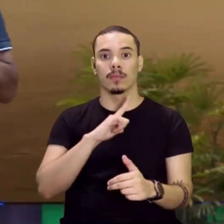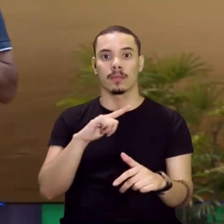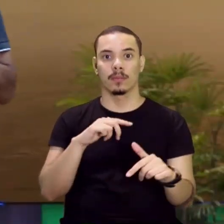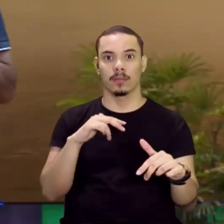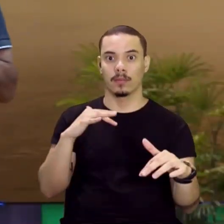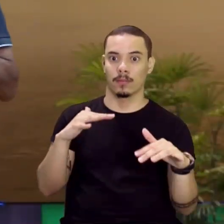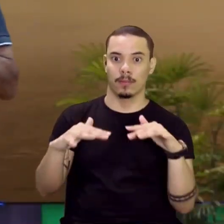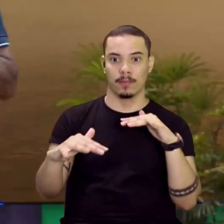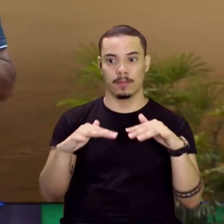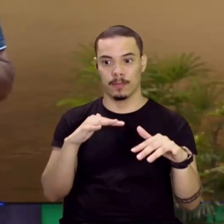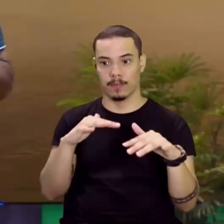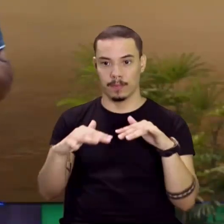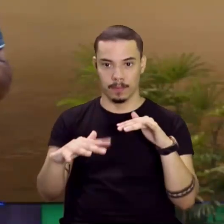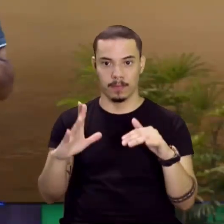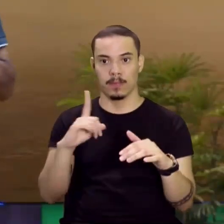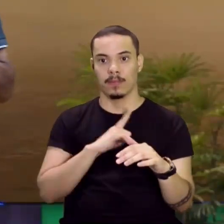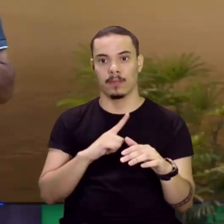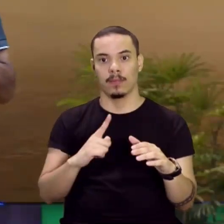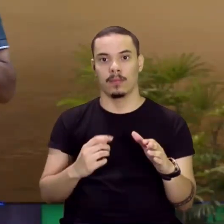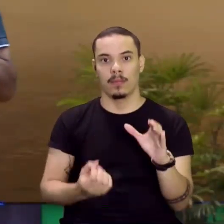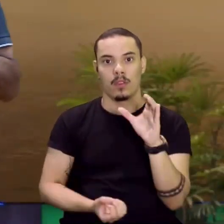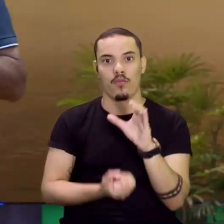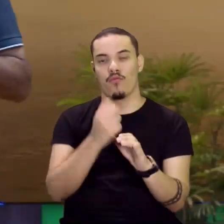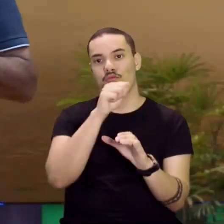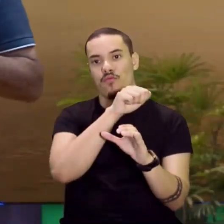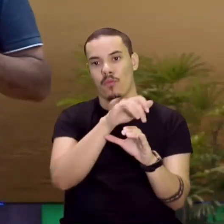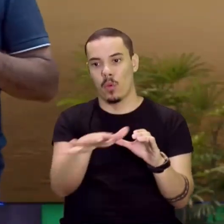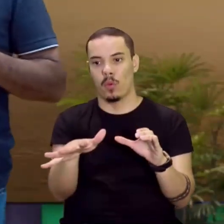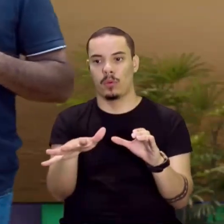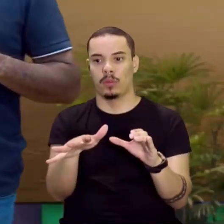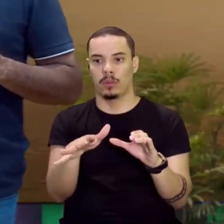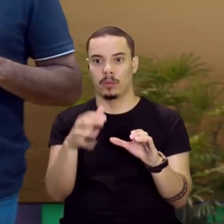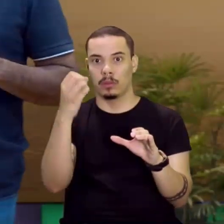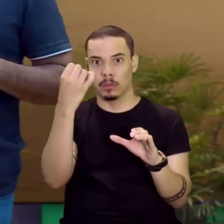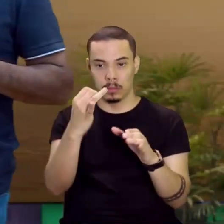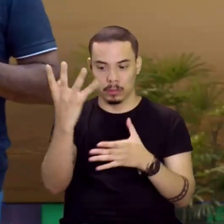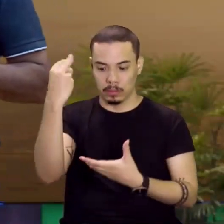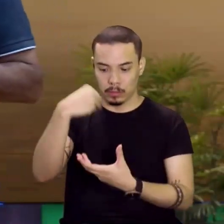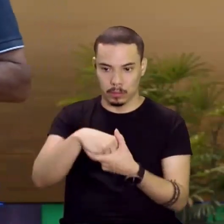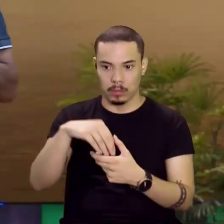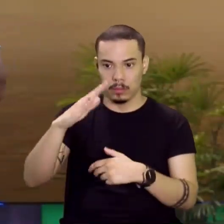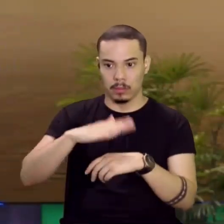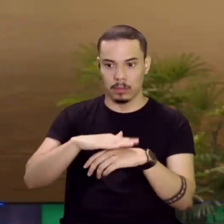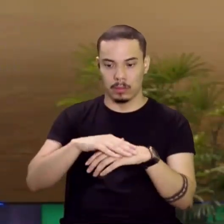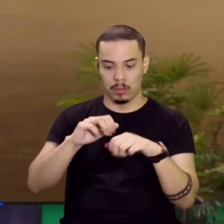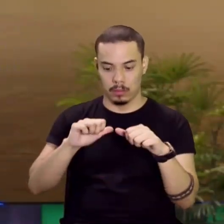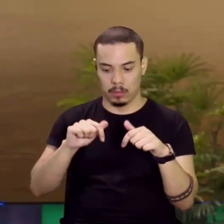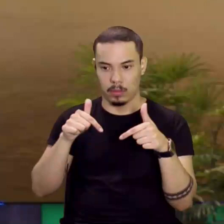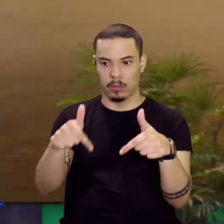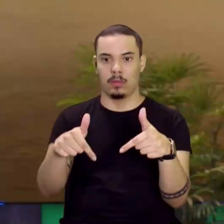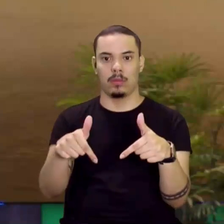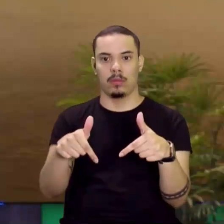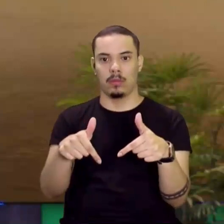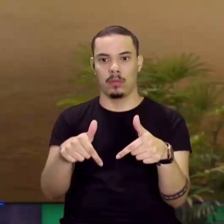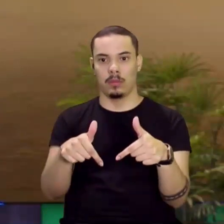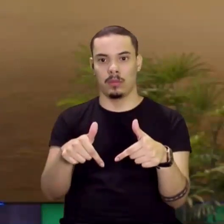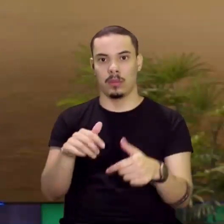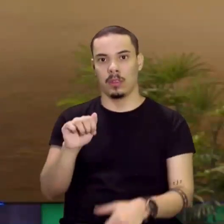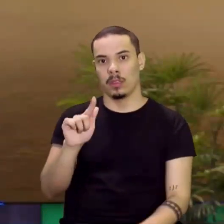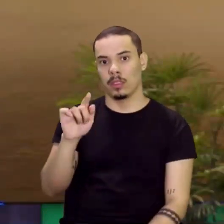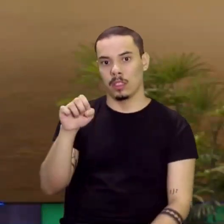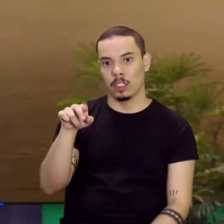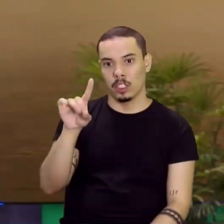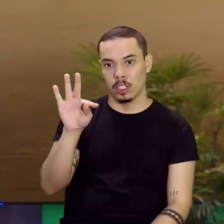terremotos, que tem vulcões. Quando não é um agente interno agindo, a palavra agente